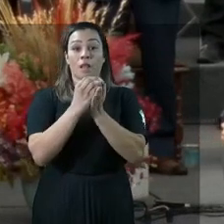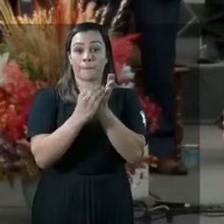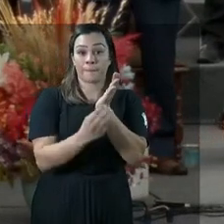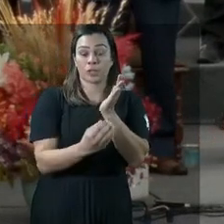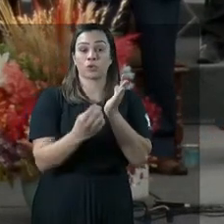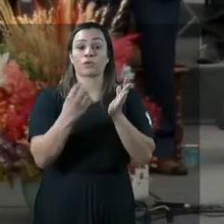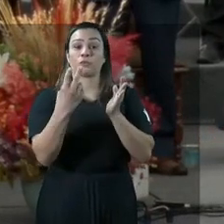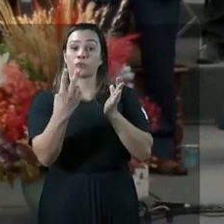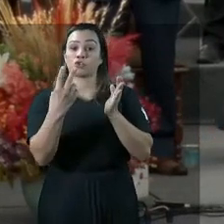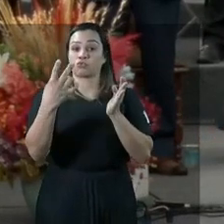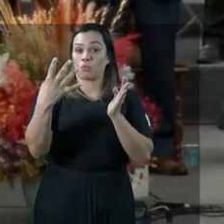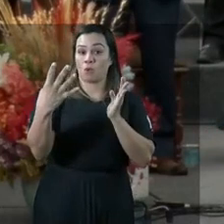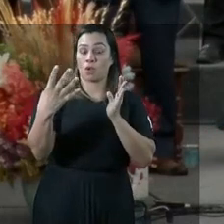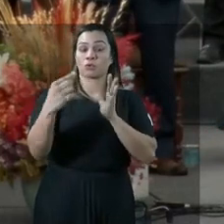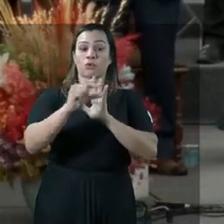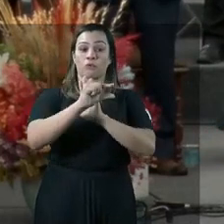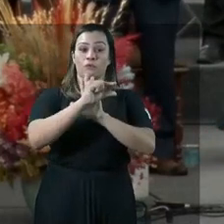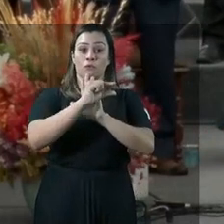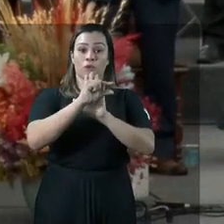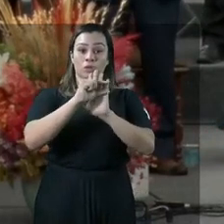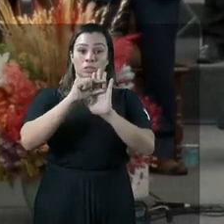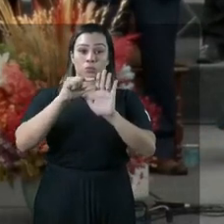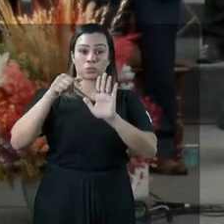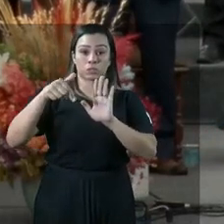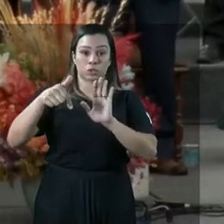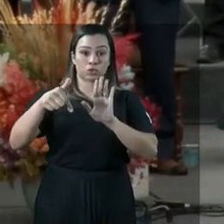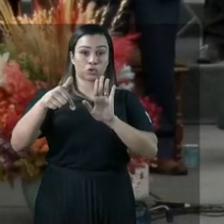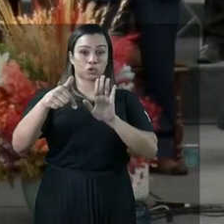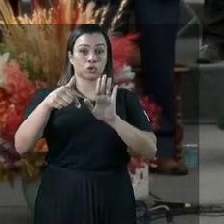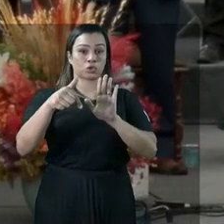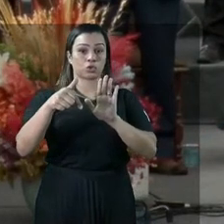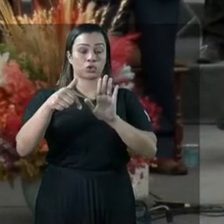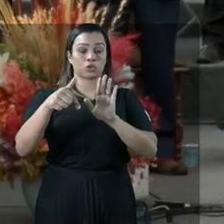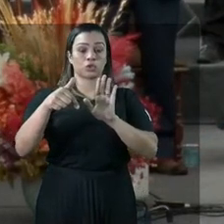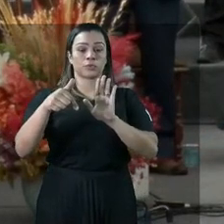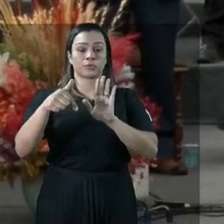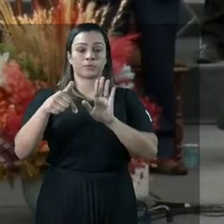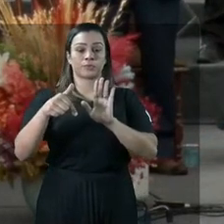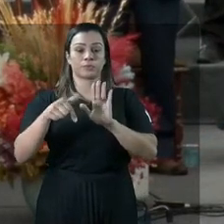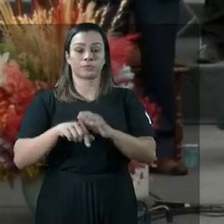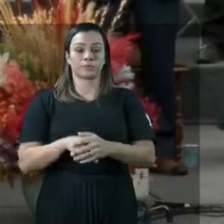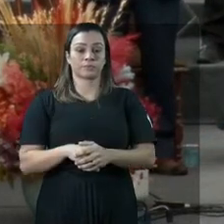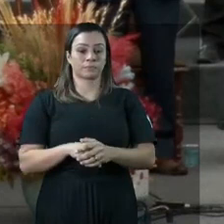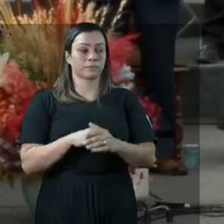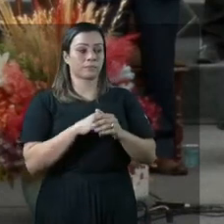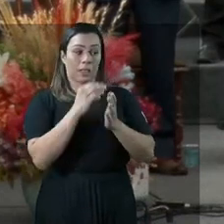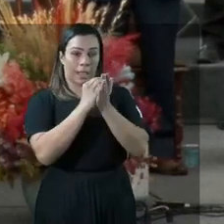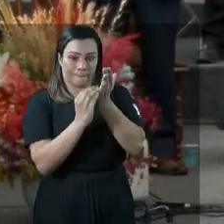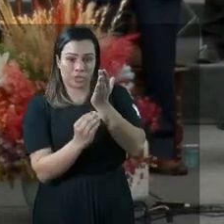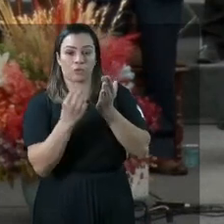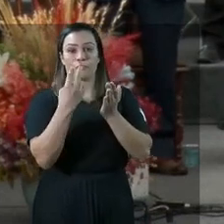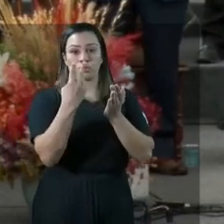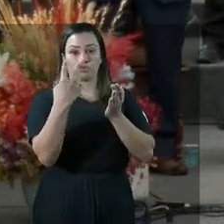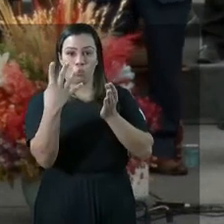localiza a referência sagrada, eu quero aproveitar o ensejo e externar louvores e gratidão ao nosso